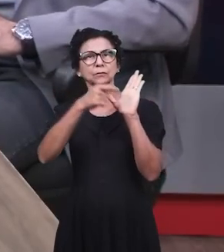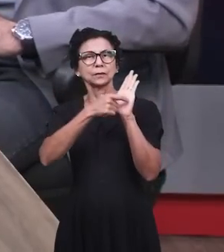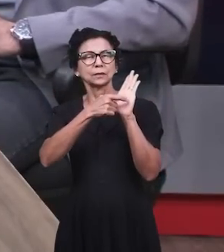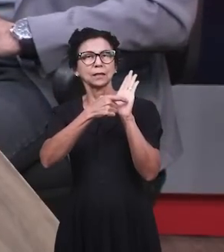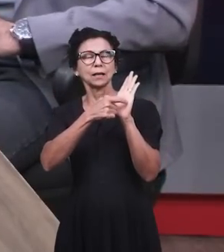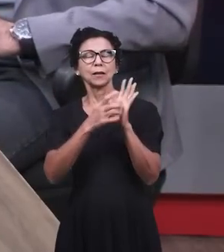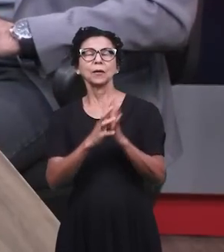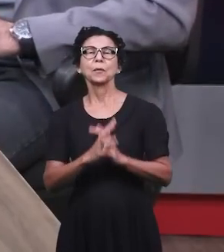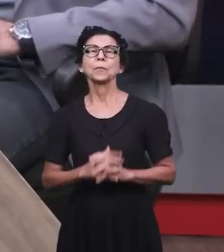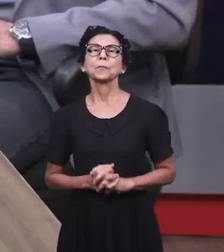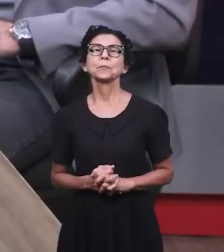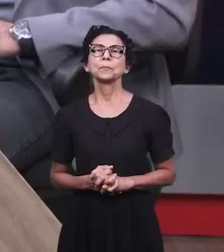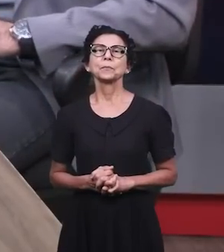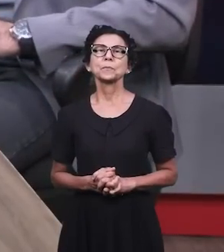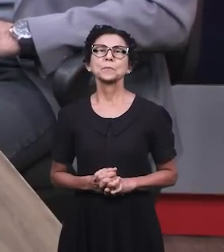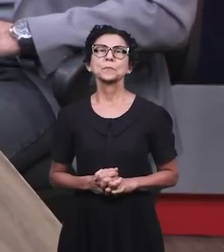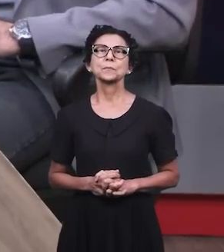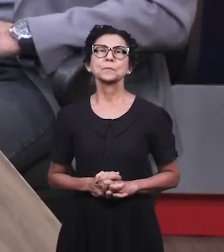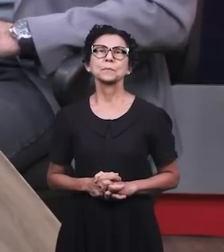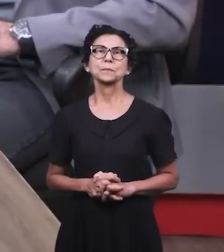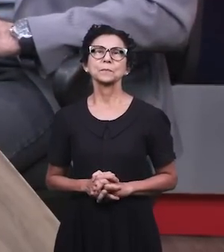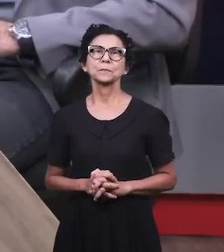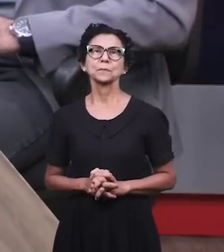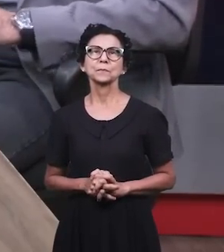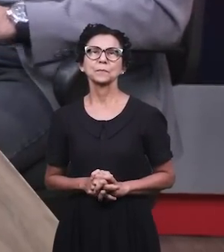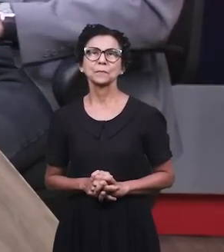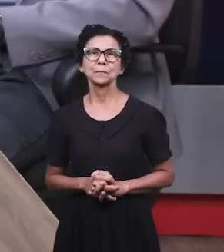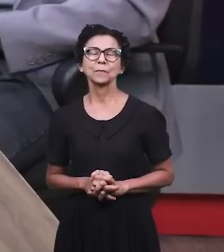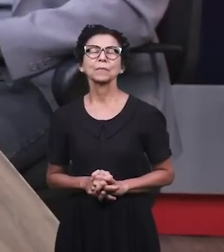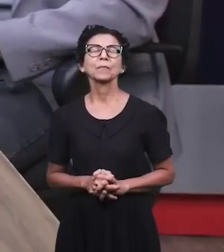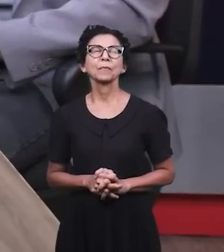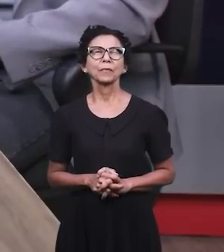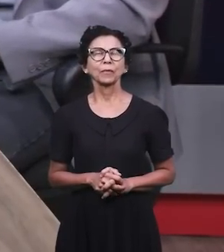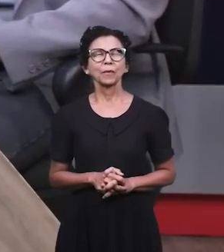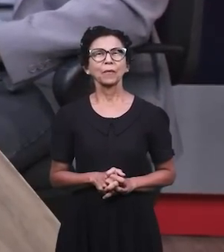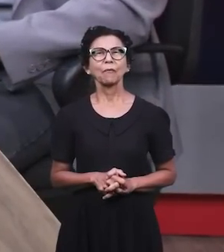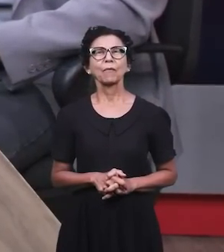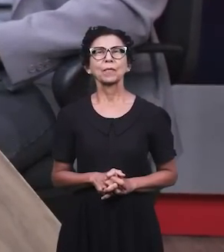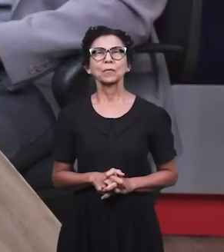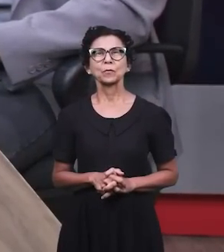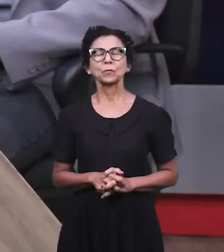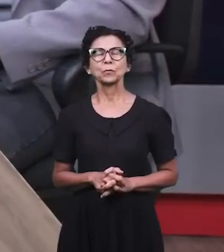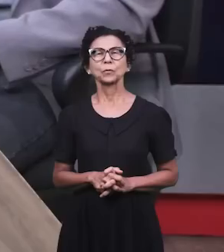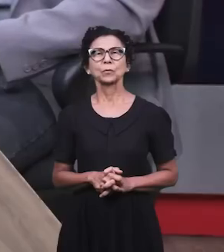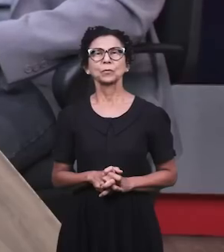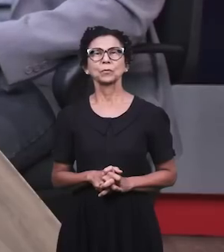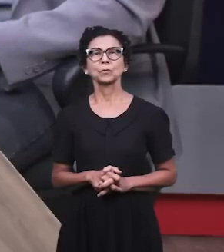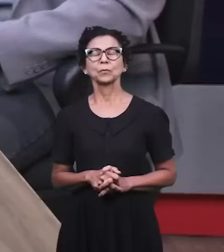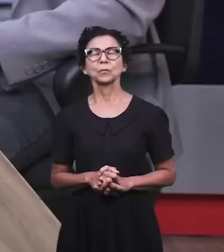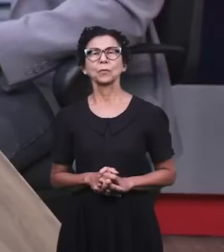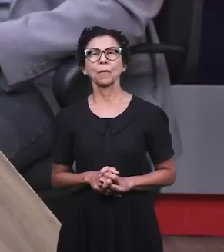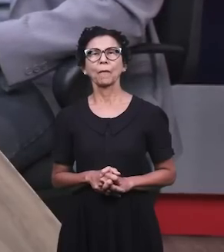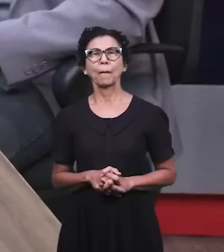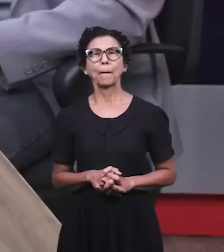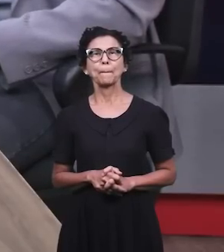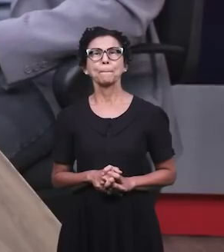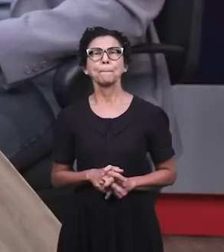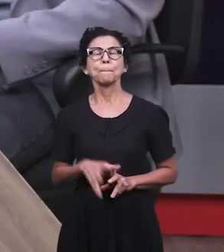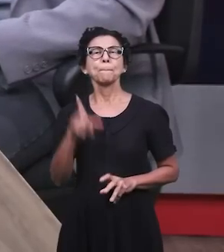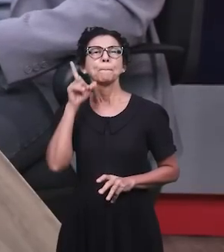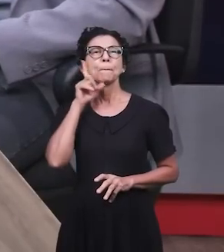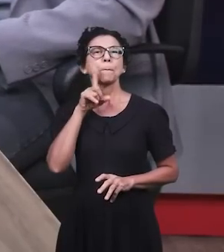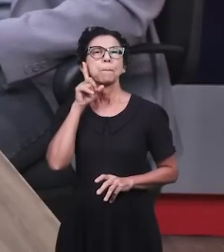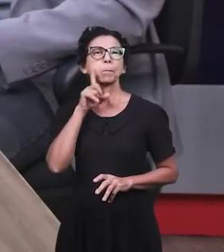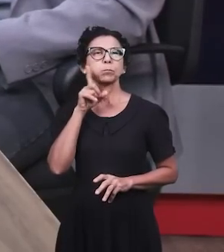é a máquina Enigma, né? Foi apelidada pela base militar americana como Enigma, né? Que